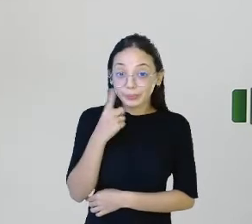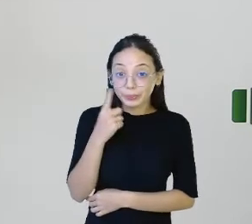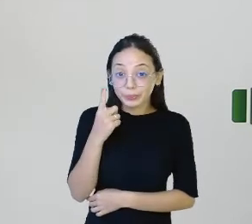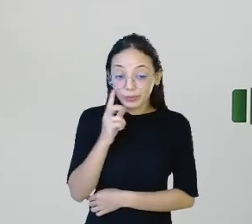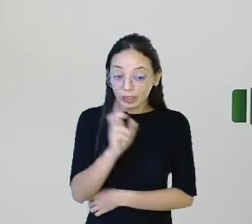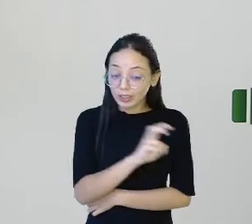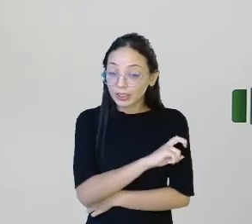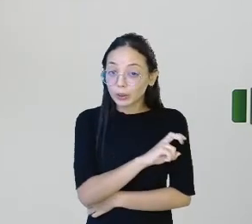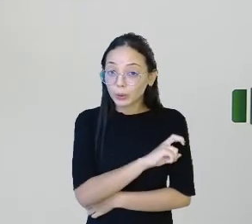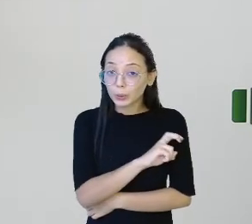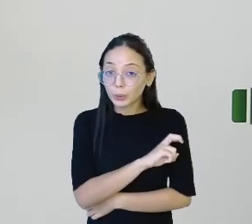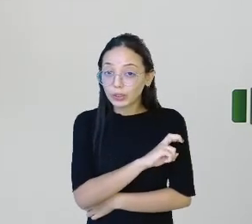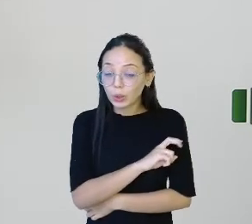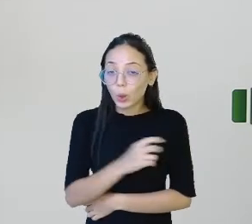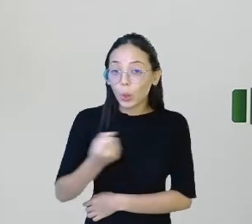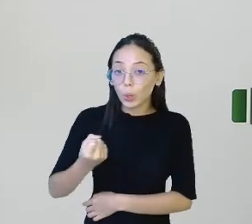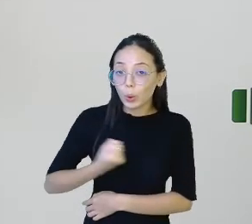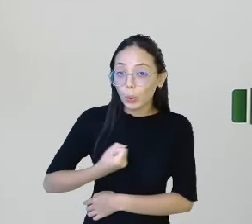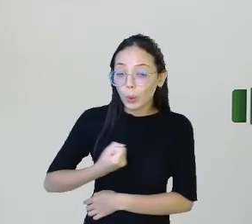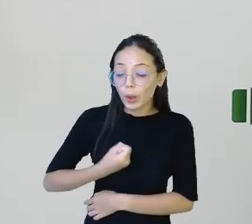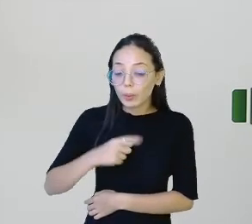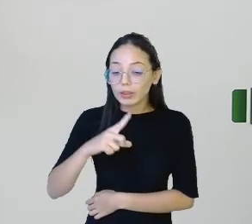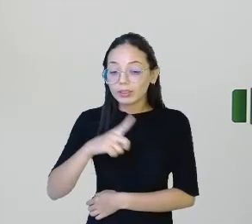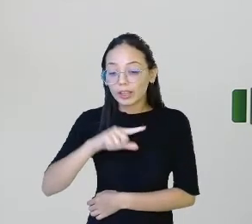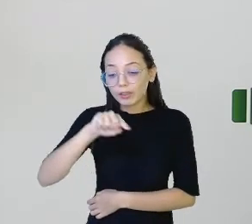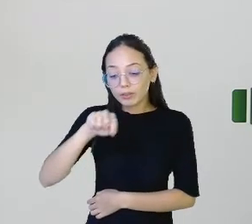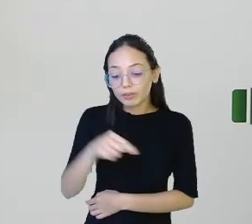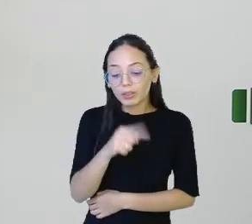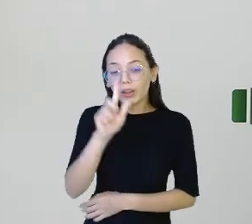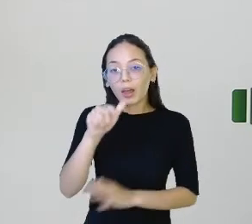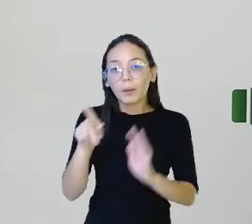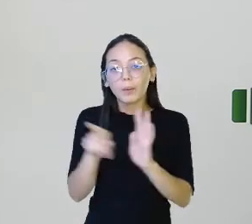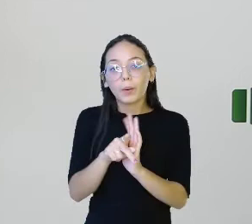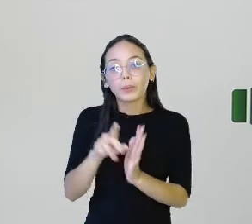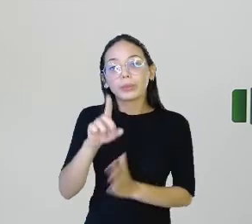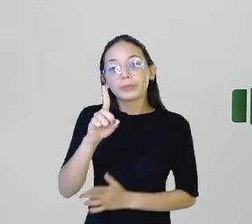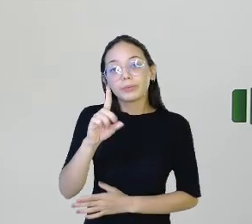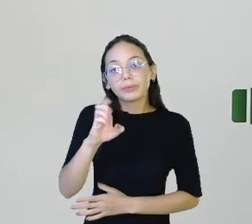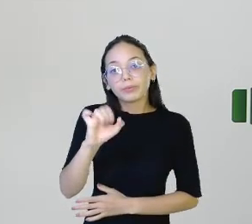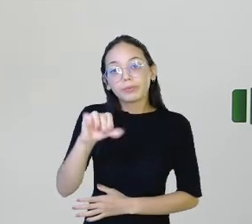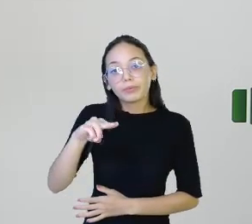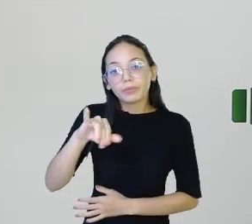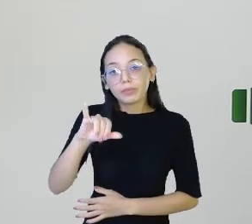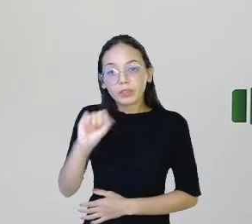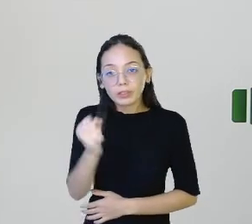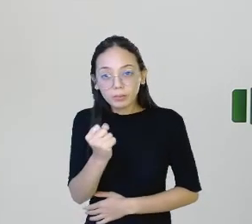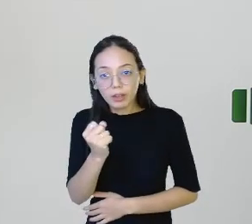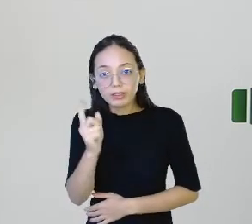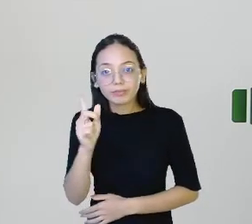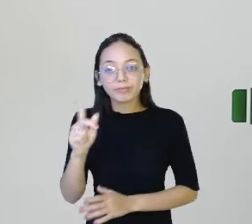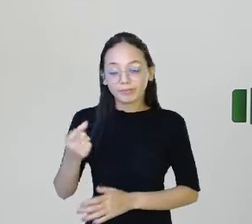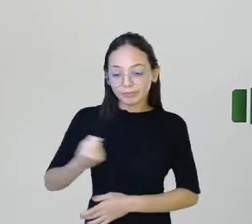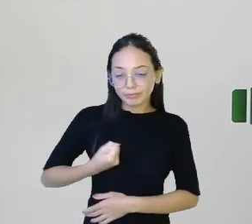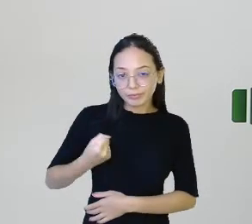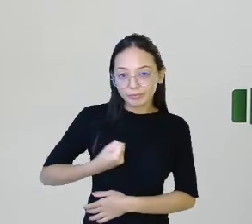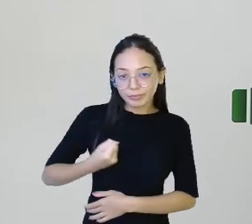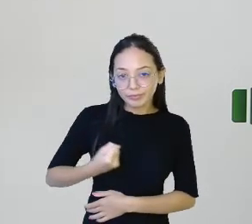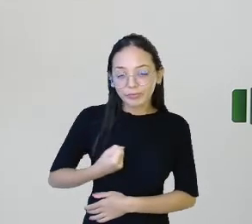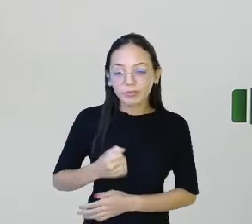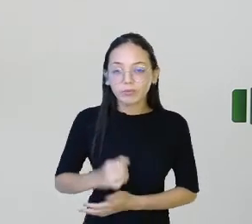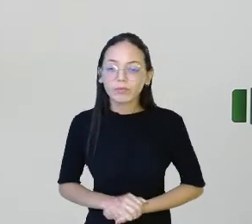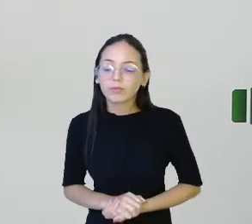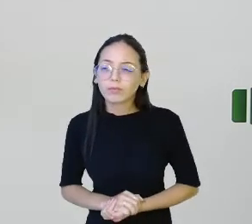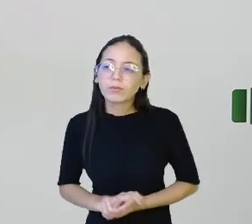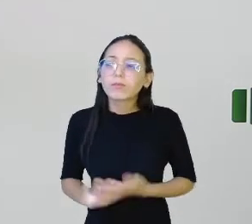ano, número que tem vírgula é decimal. A gente tem números decimais.